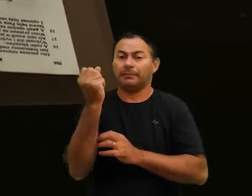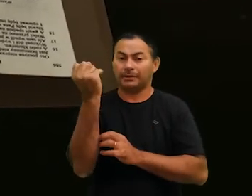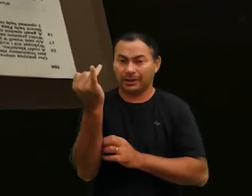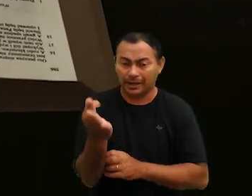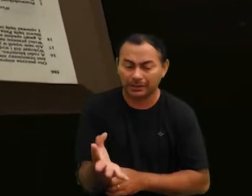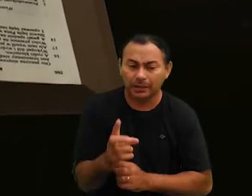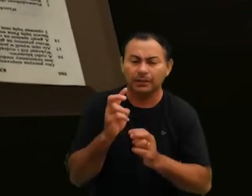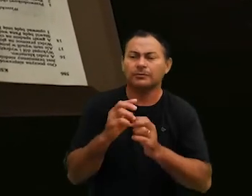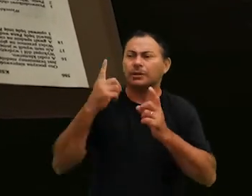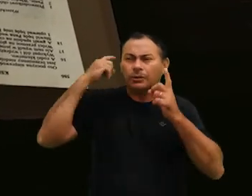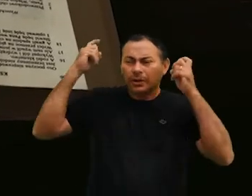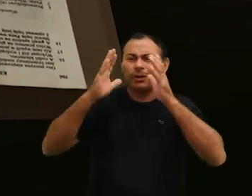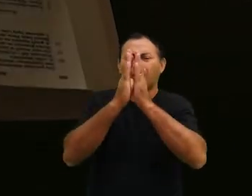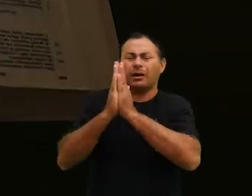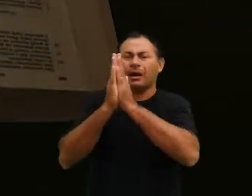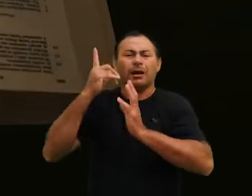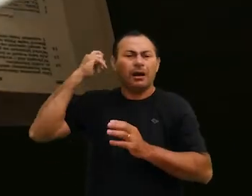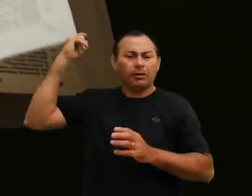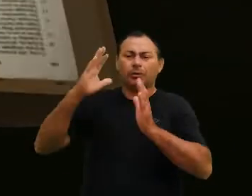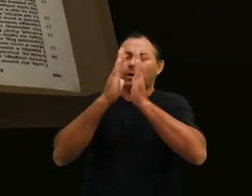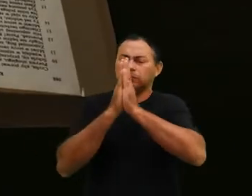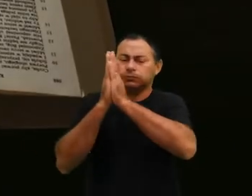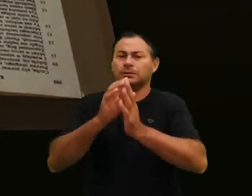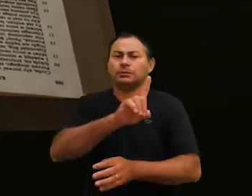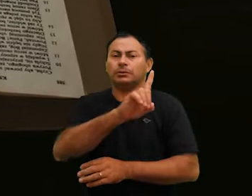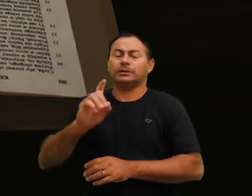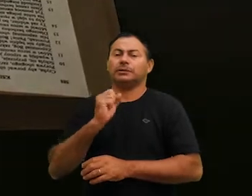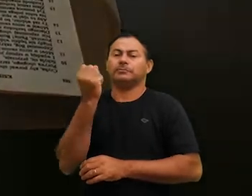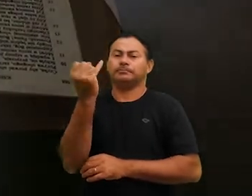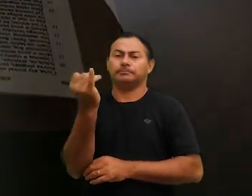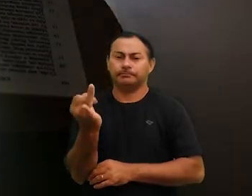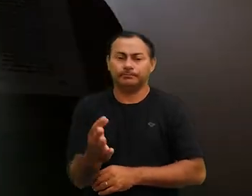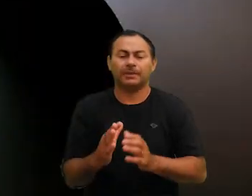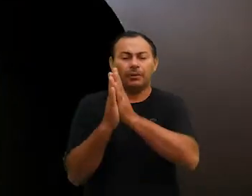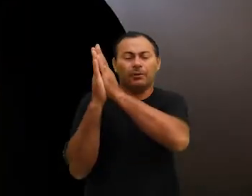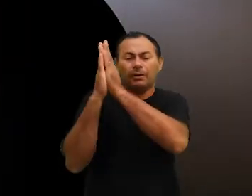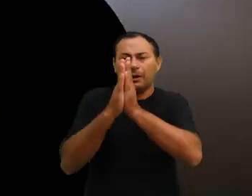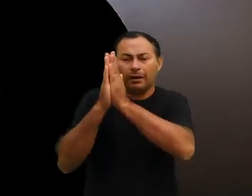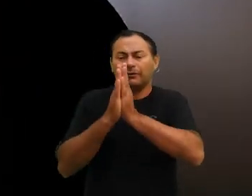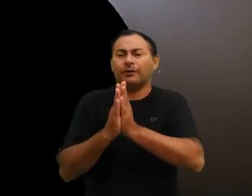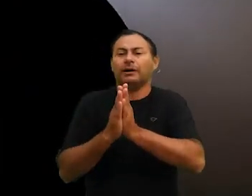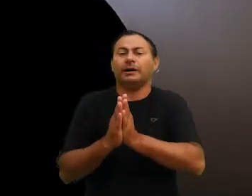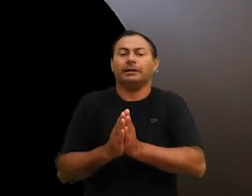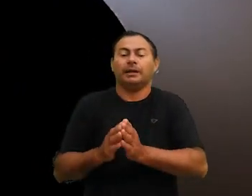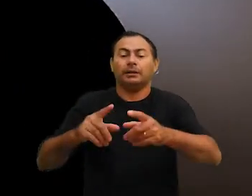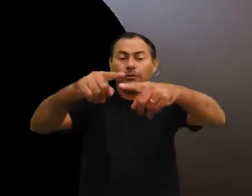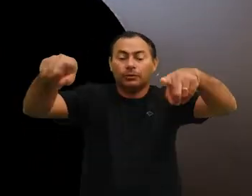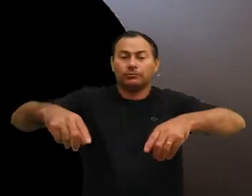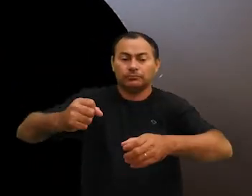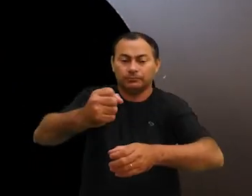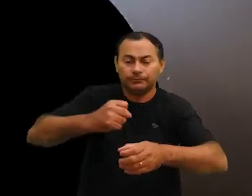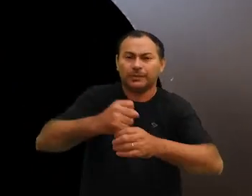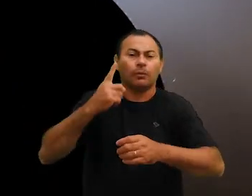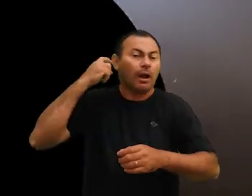ele orava muito alto, mas muito alto mesmo, durante a madrugada. Ele orava tão alto naquele refeitório,